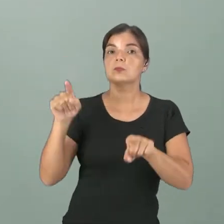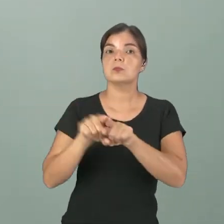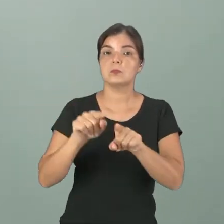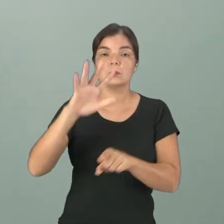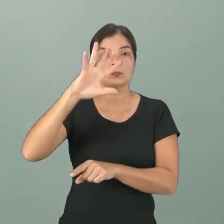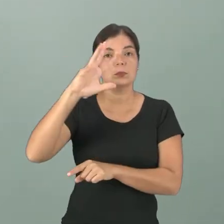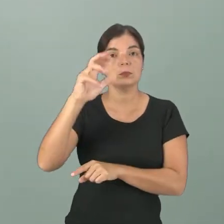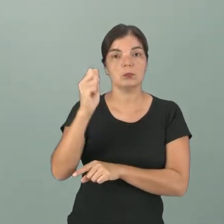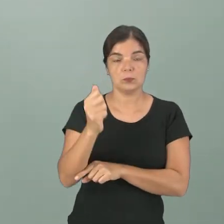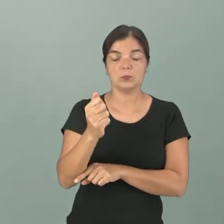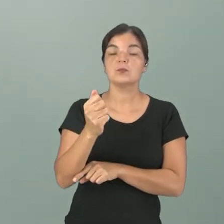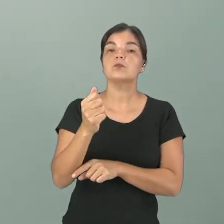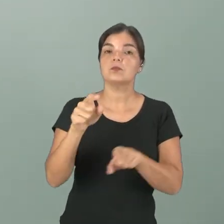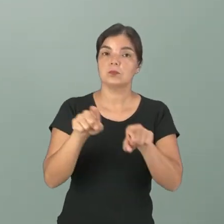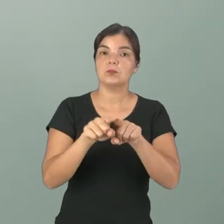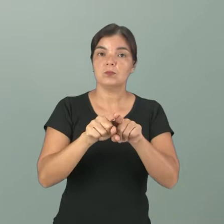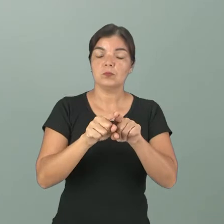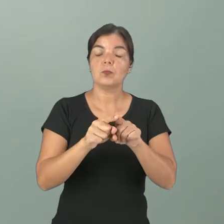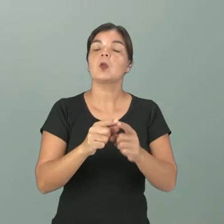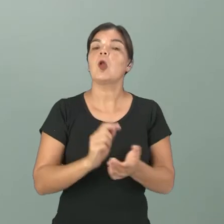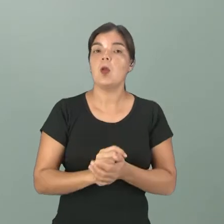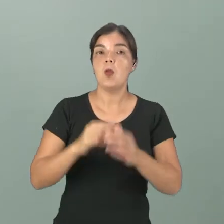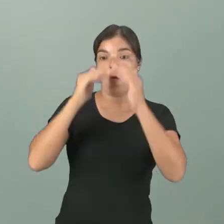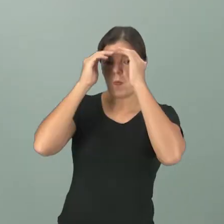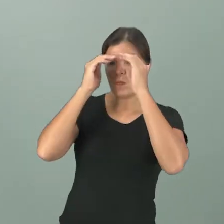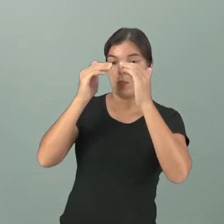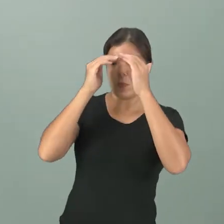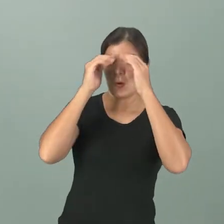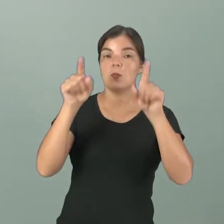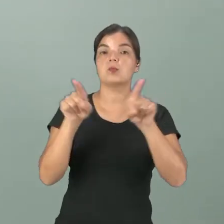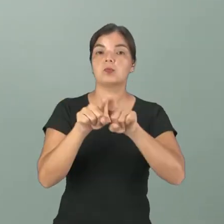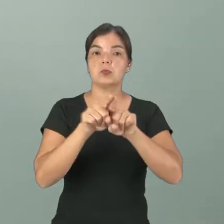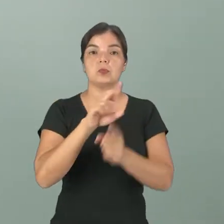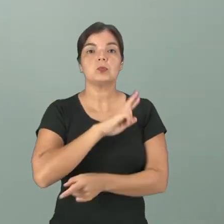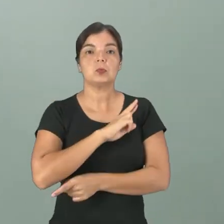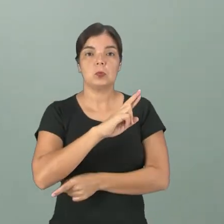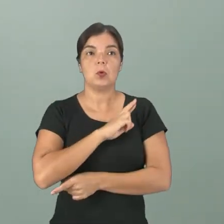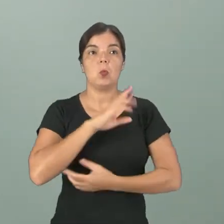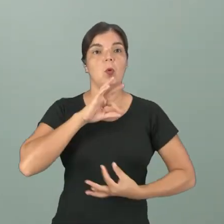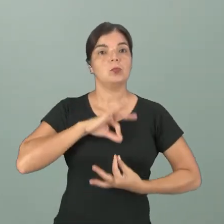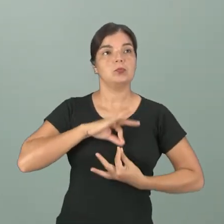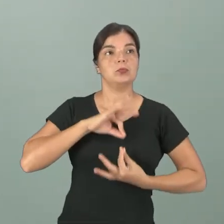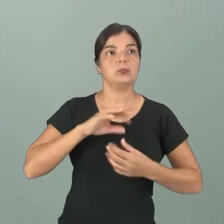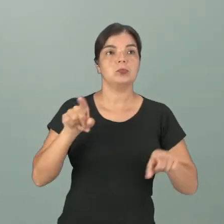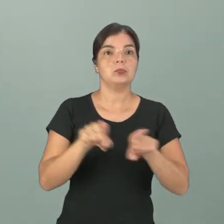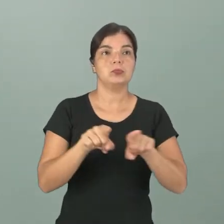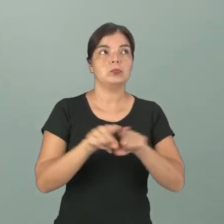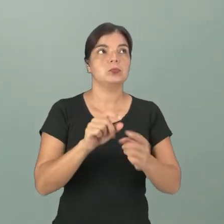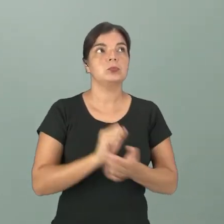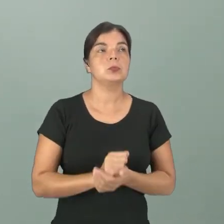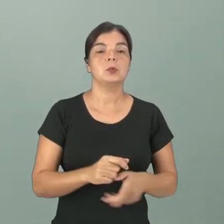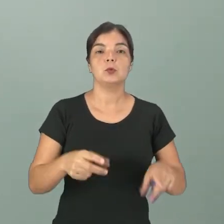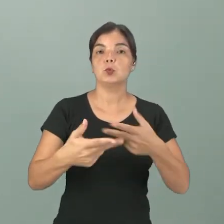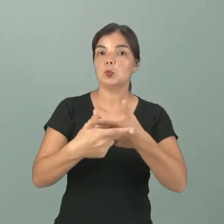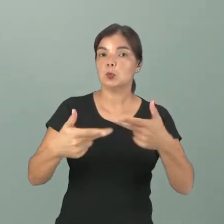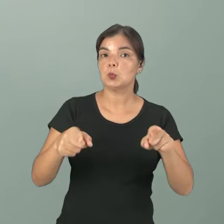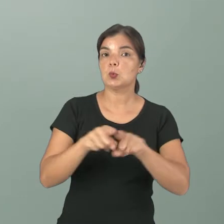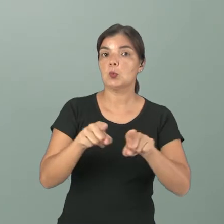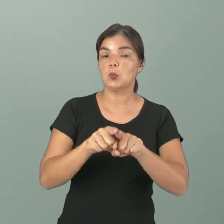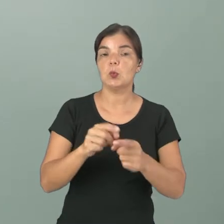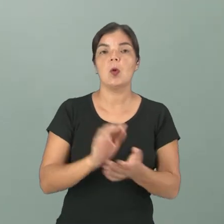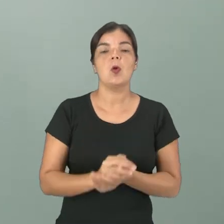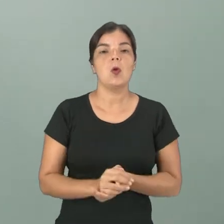na África eles cumprem um papel religioso, um papel espiritual, às vezes um papel em cerimônias